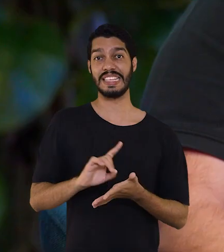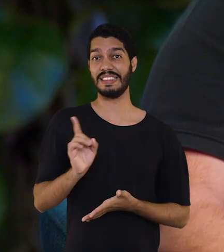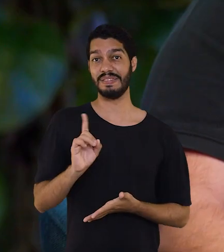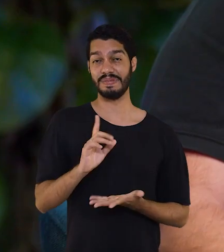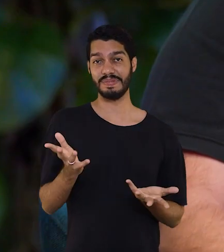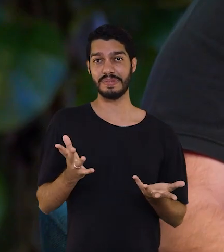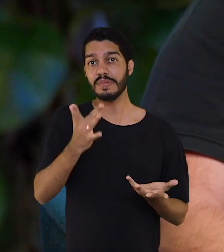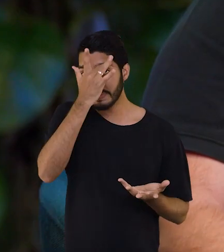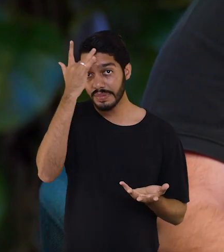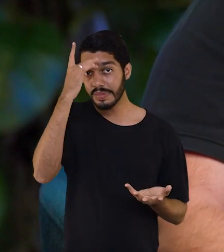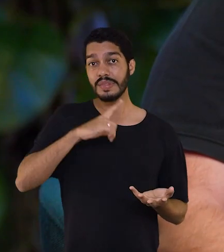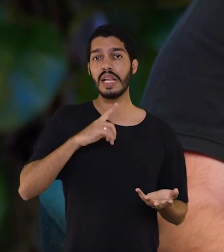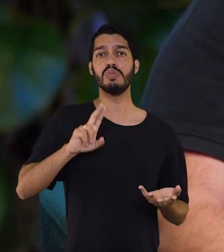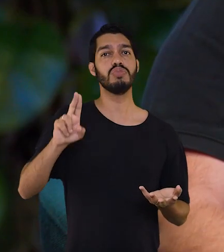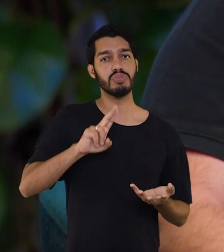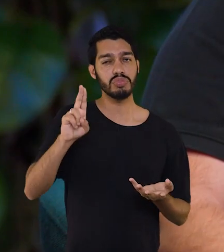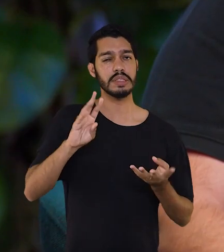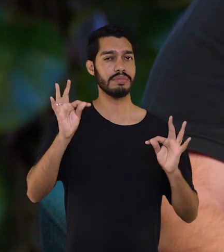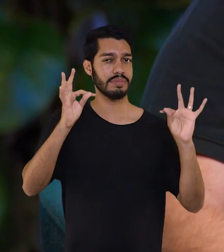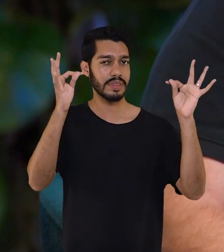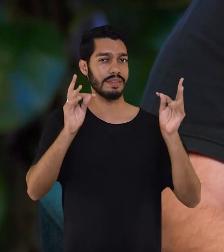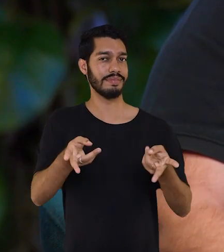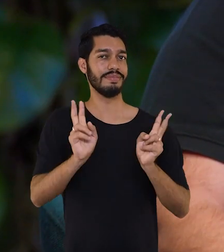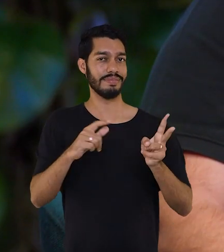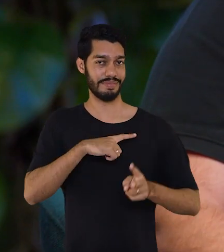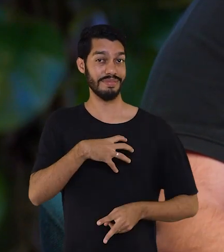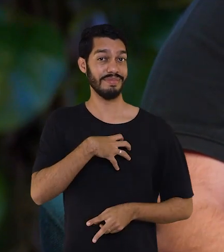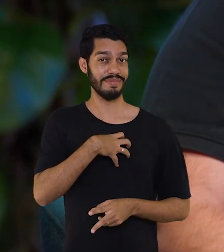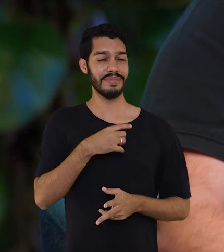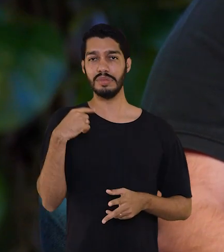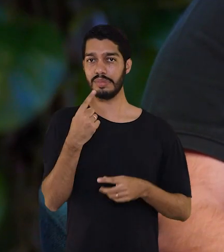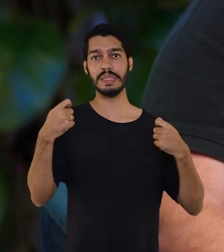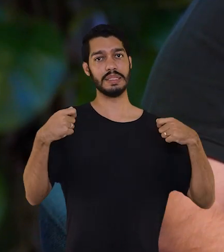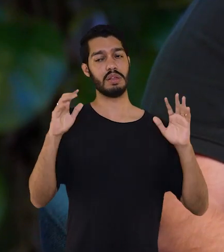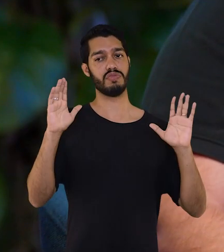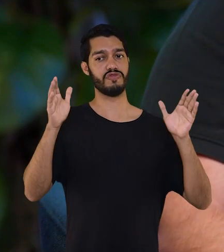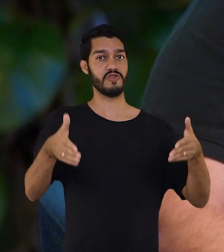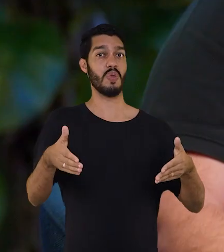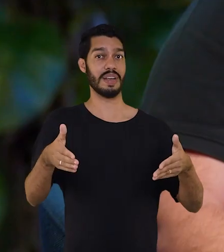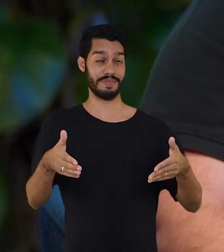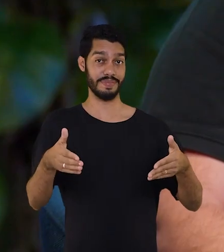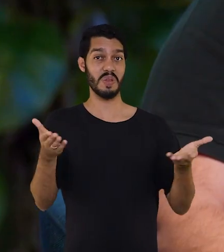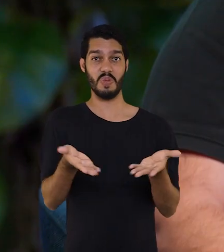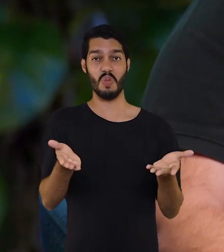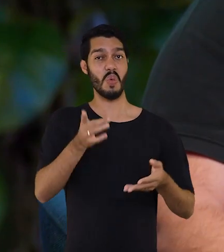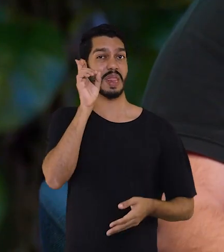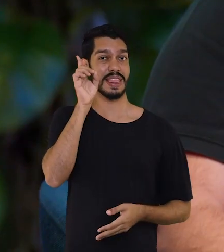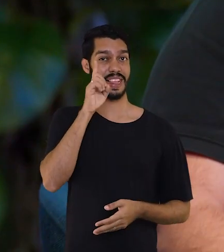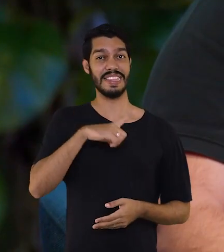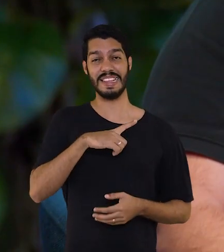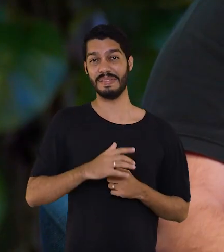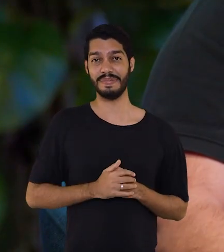que não são reais. Né? Então, assim, essa galera que usa a tecnologia sempre teve com esse fator ruim. Eu acho que isso que a gente deveria focar para poder